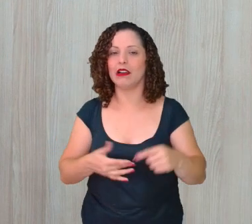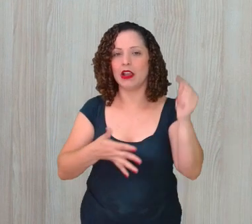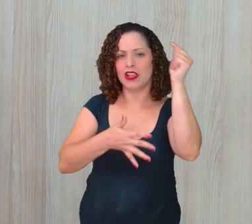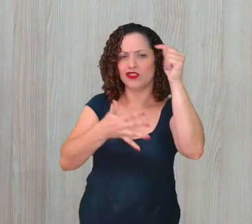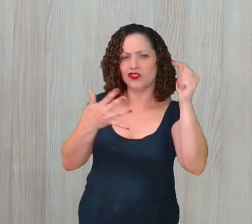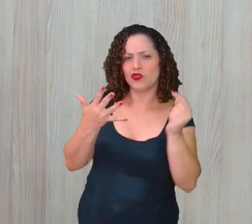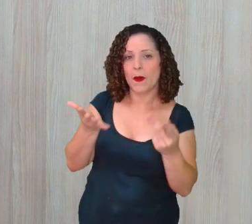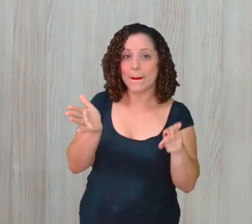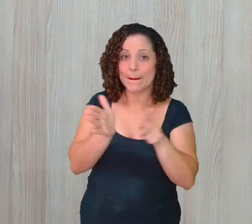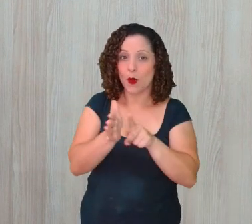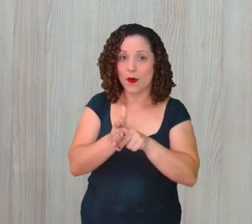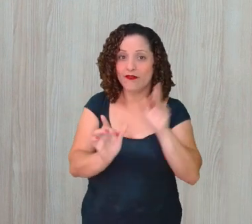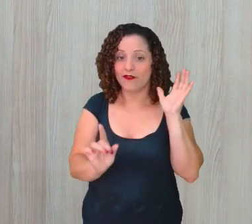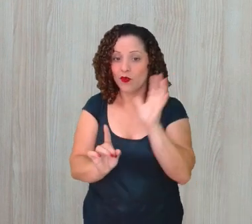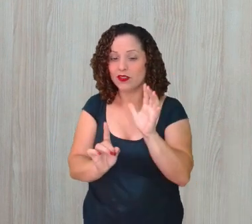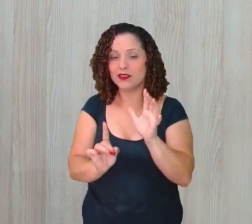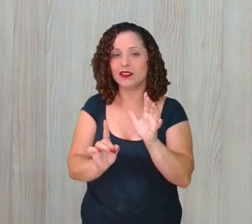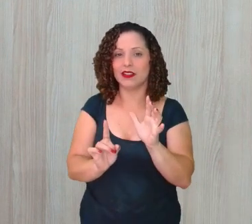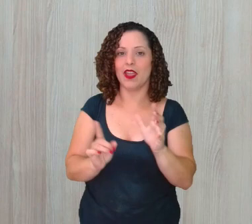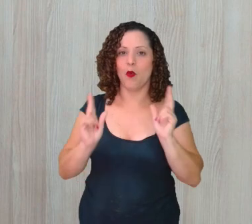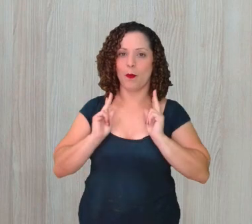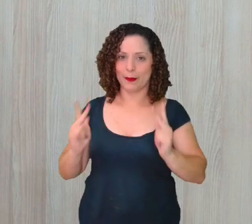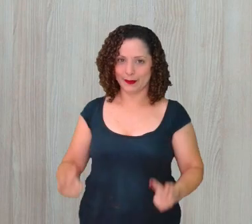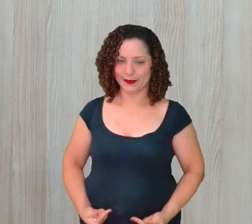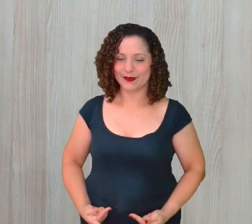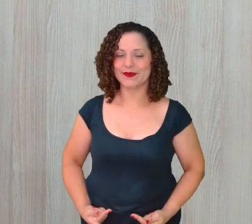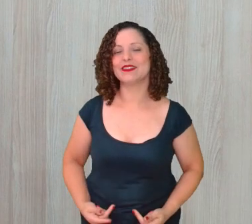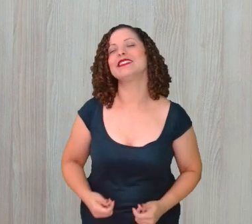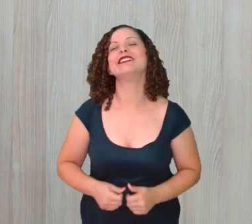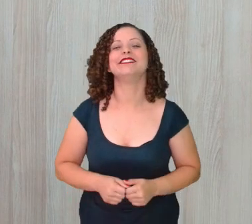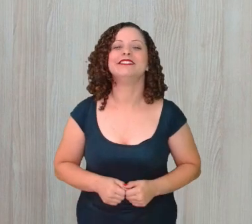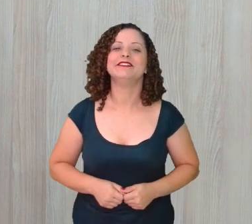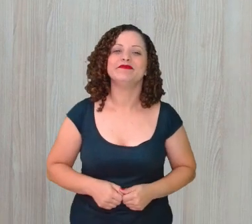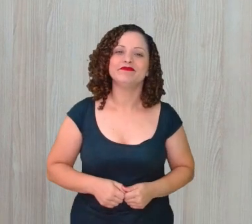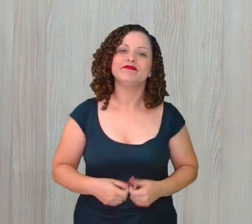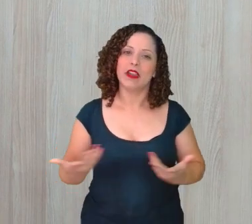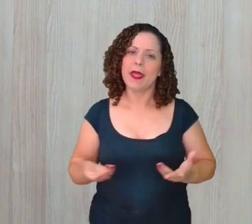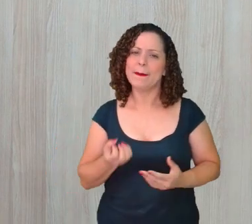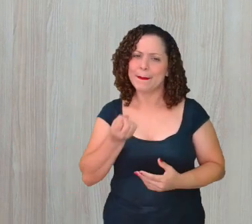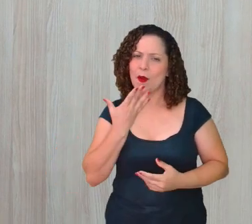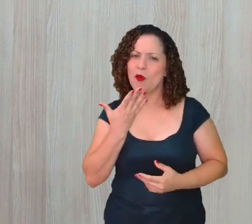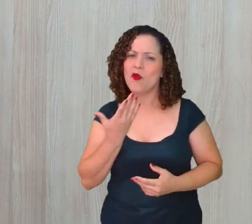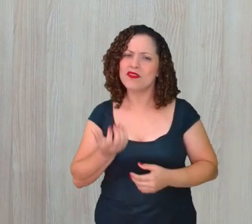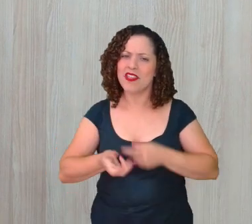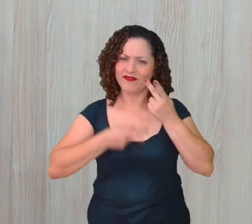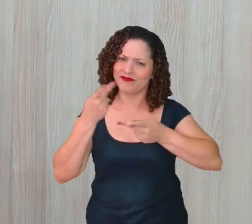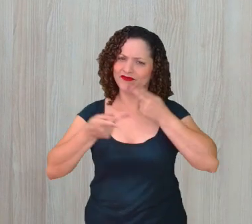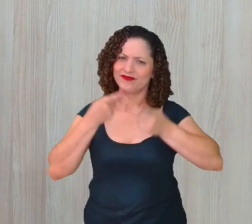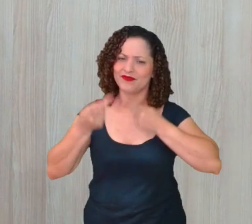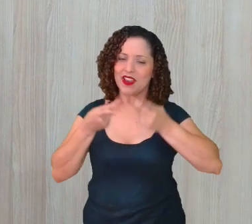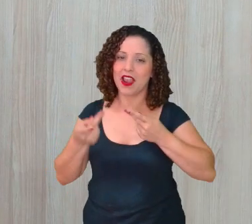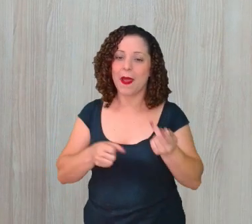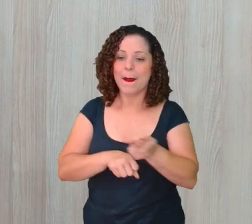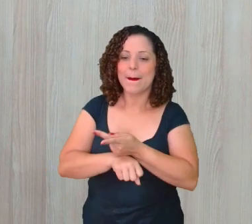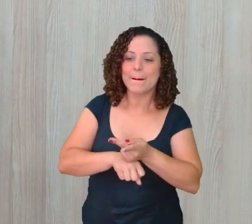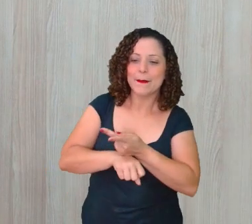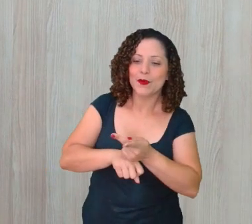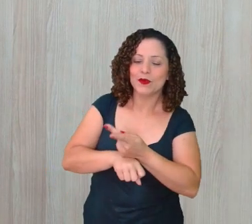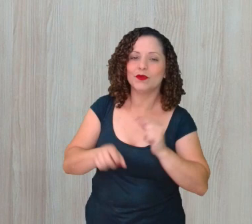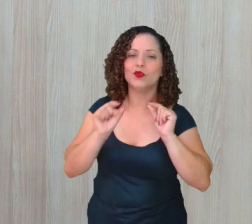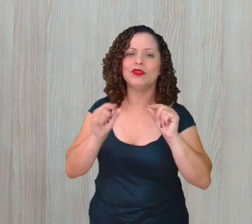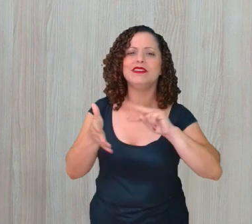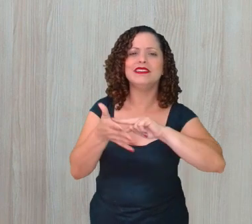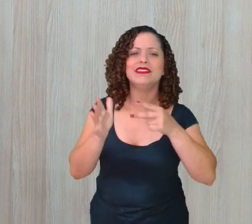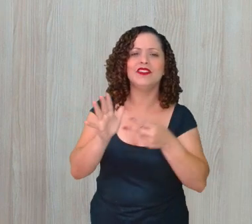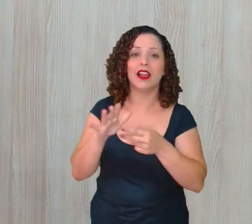questões antrópicas, né, que o professor Gilson... palavra bonita, de vez em quando a gente tem que, né, ir buscar no dicionário e levar para o